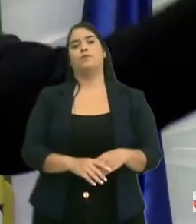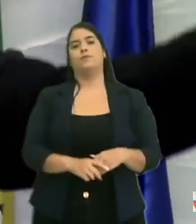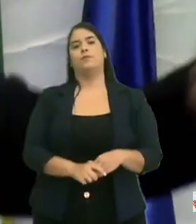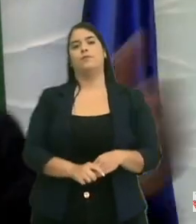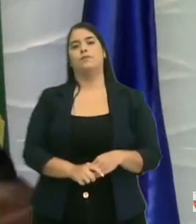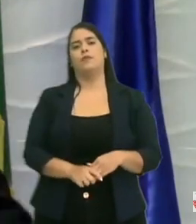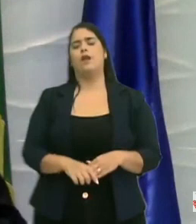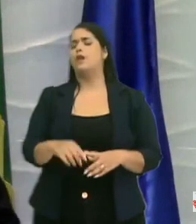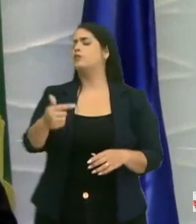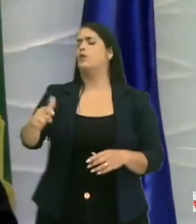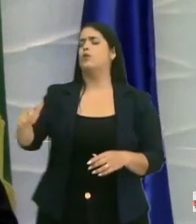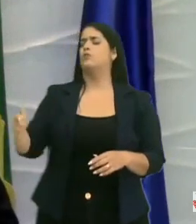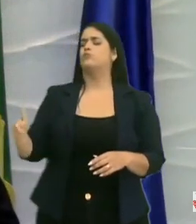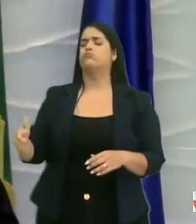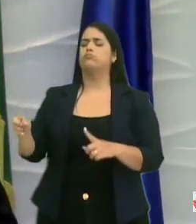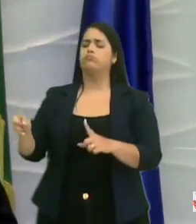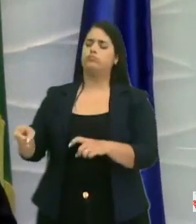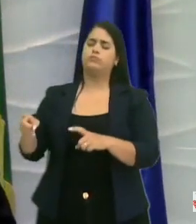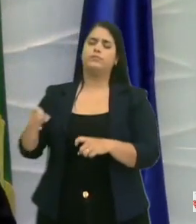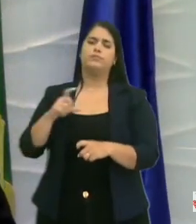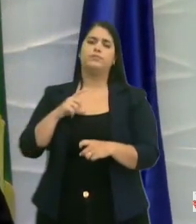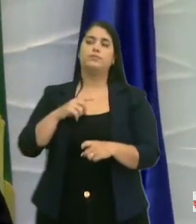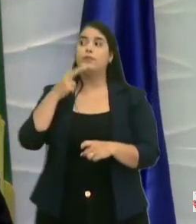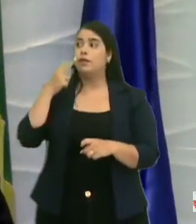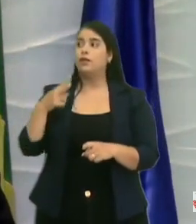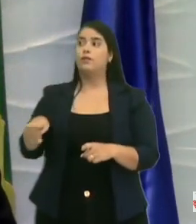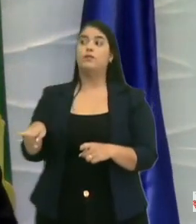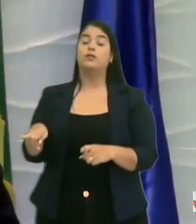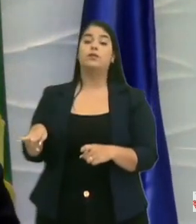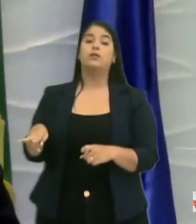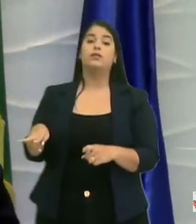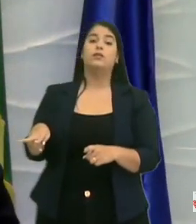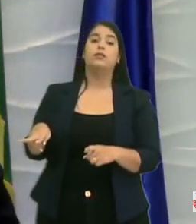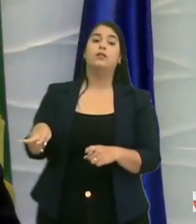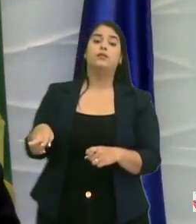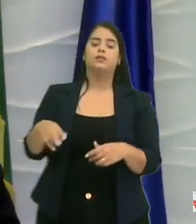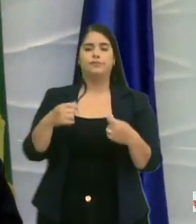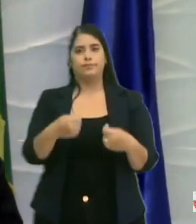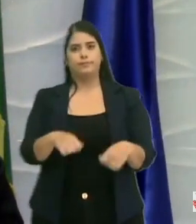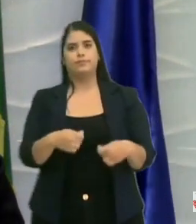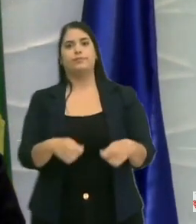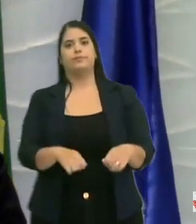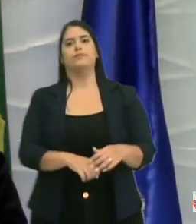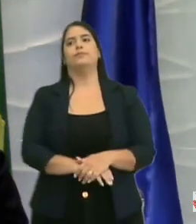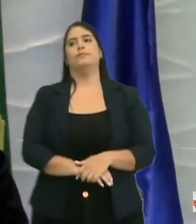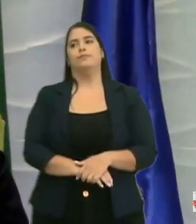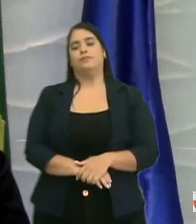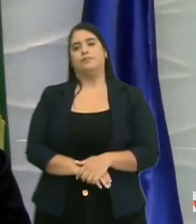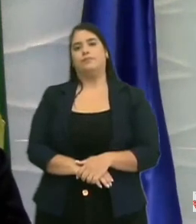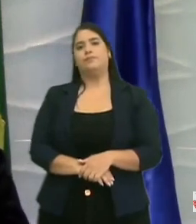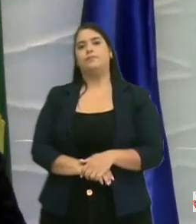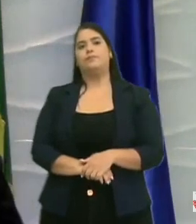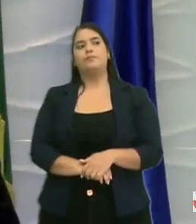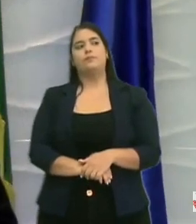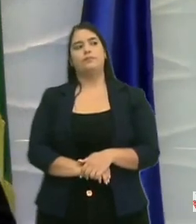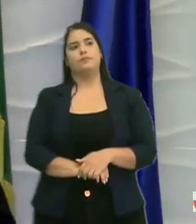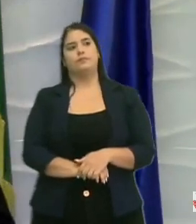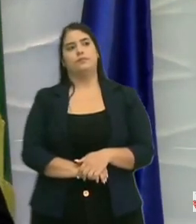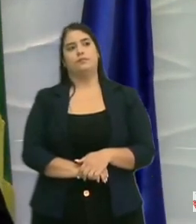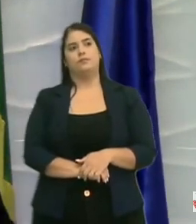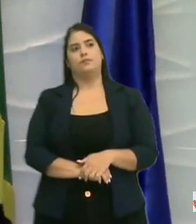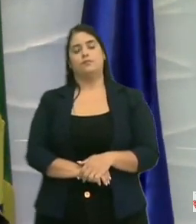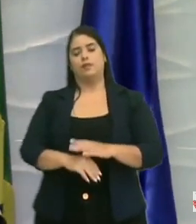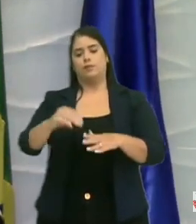E outro sítio que tem, que a gente vê a necessidade de agente